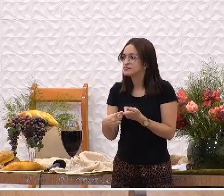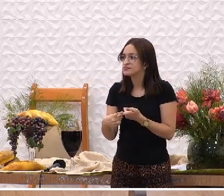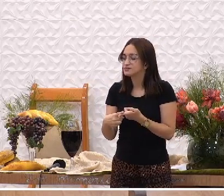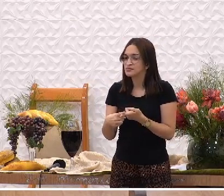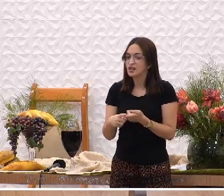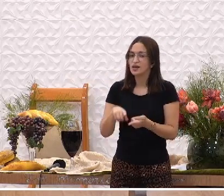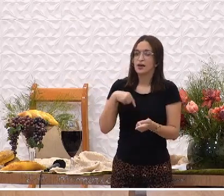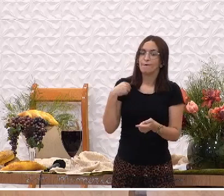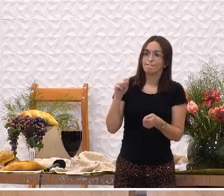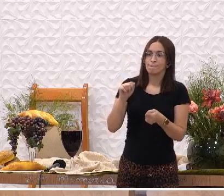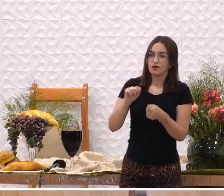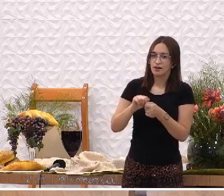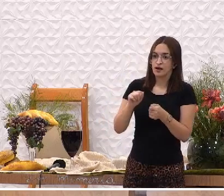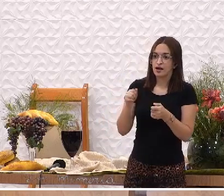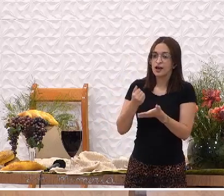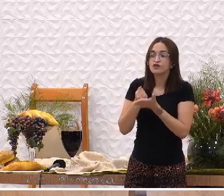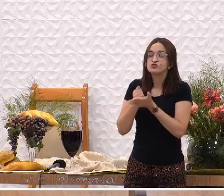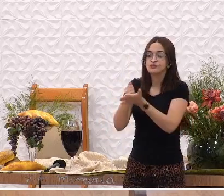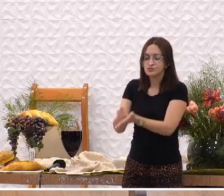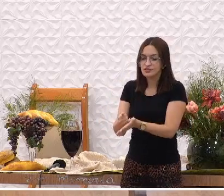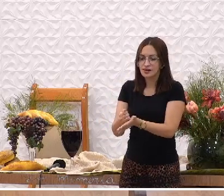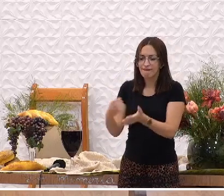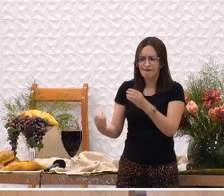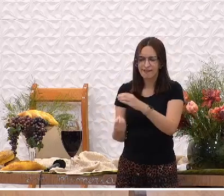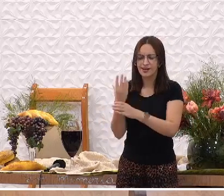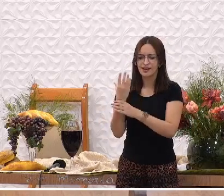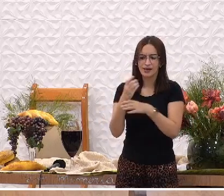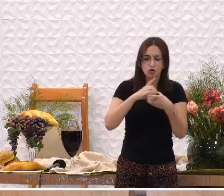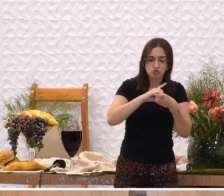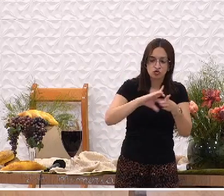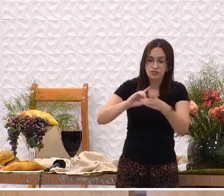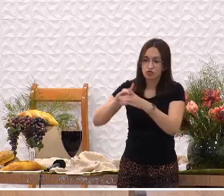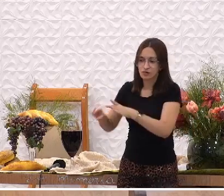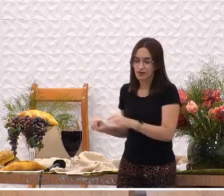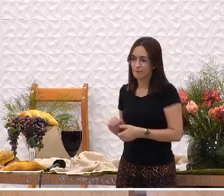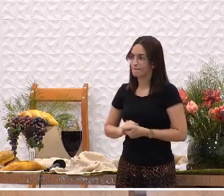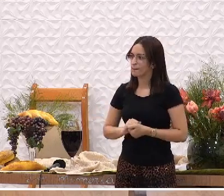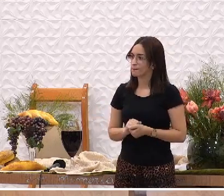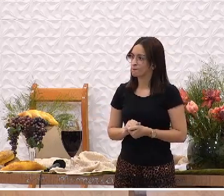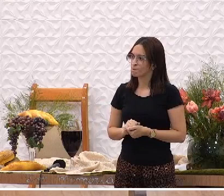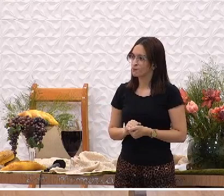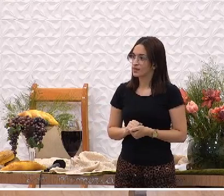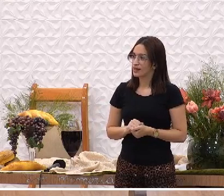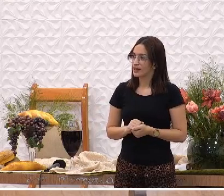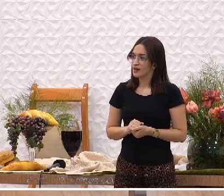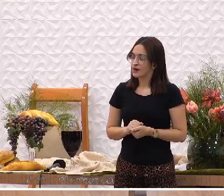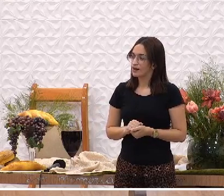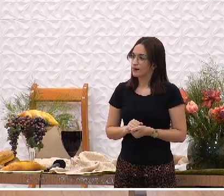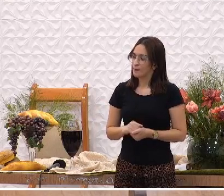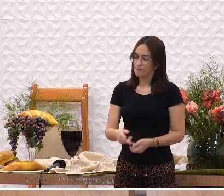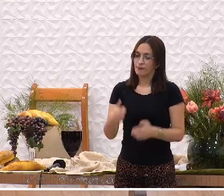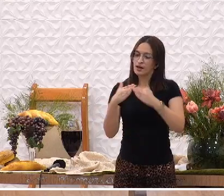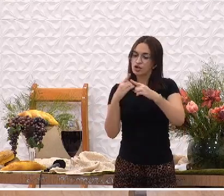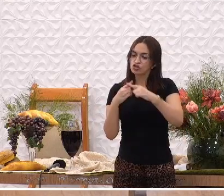mesmo sistema de doutrinas, e por propósitos jurídicos também, tá? Juridicamente, a igreja presbiteriana é